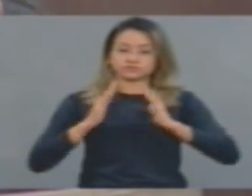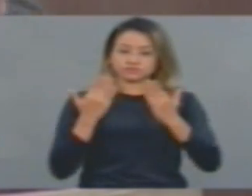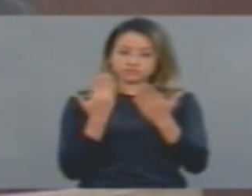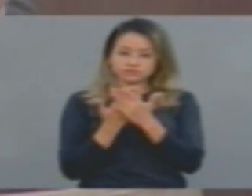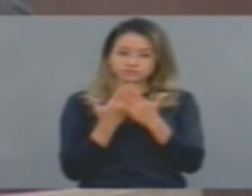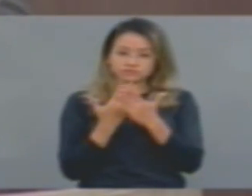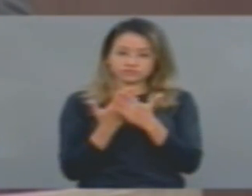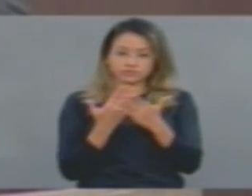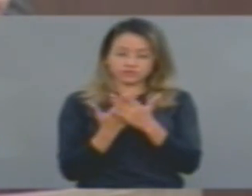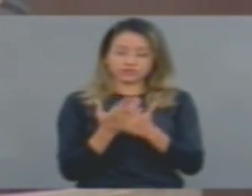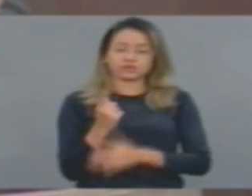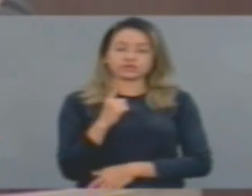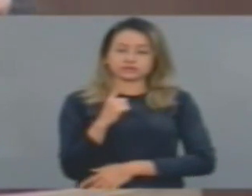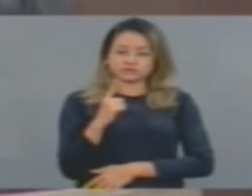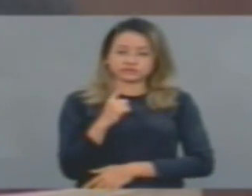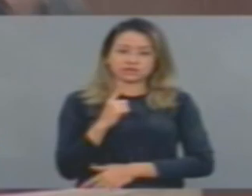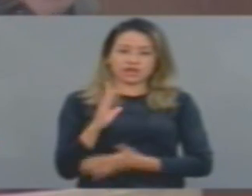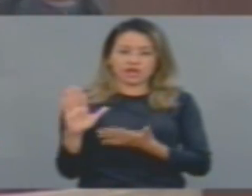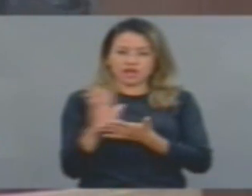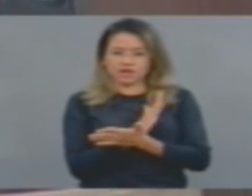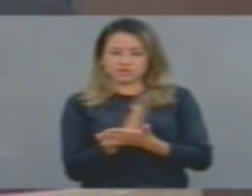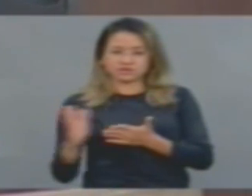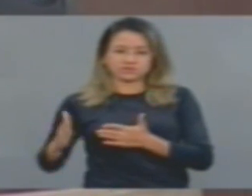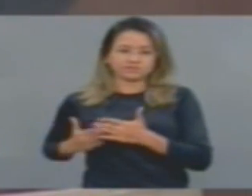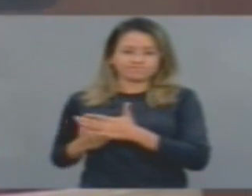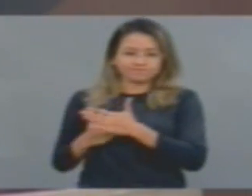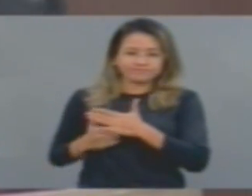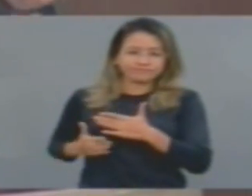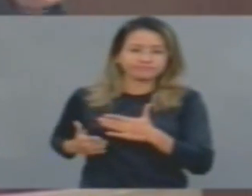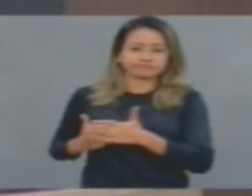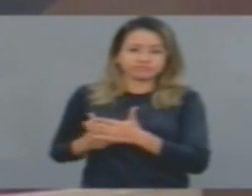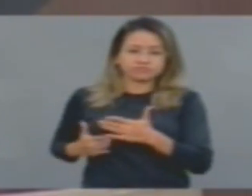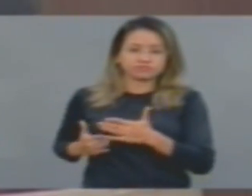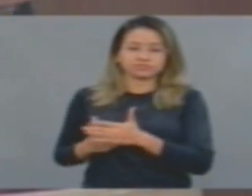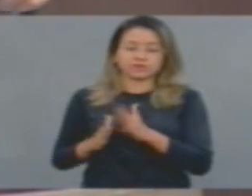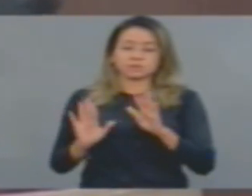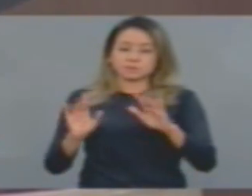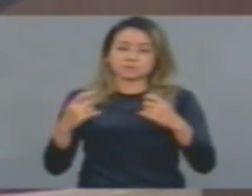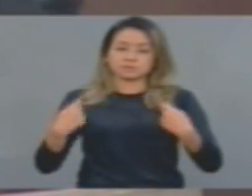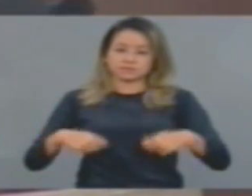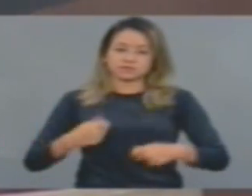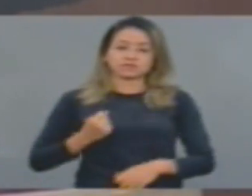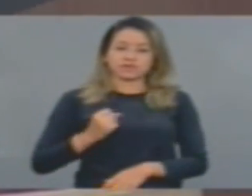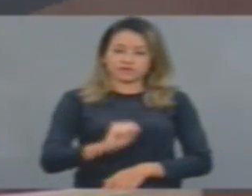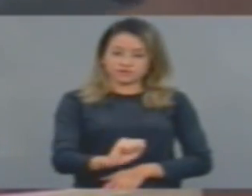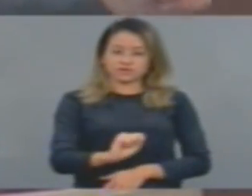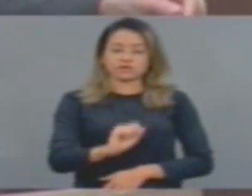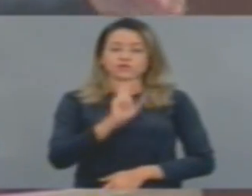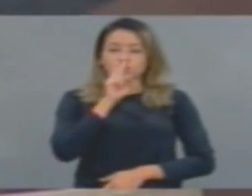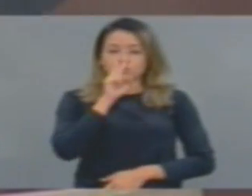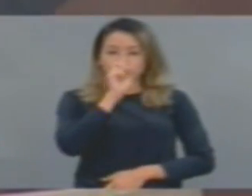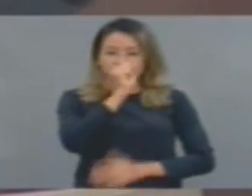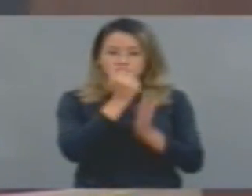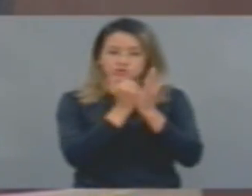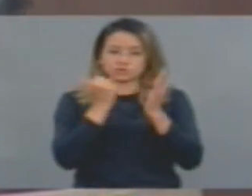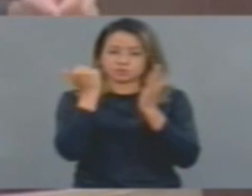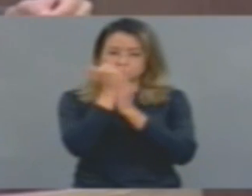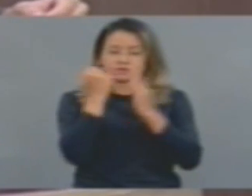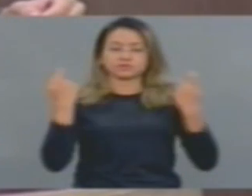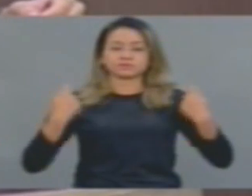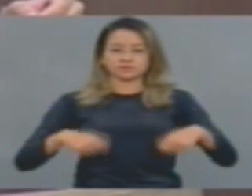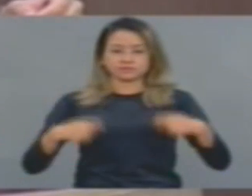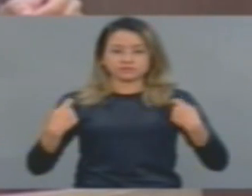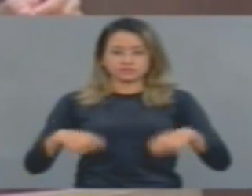com todas as limitações que temos, e que por isso nós devemos defendê-la e fortalecê-la, mesmo esta escola, ela